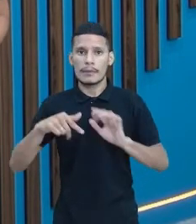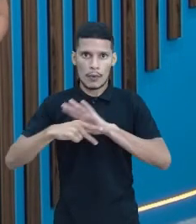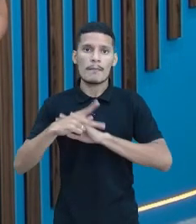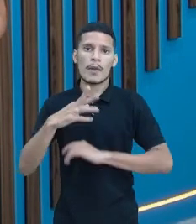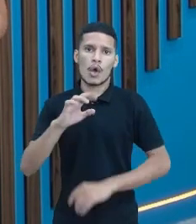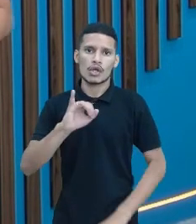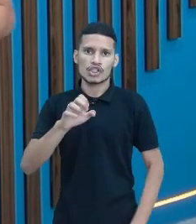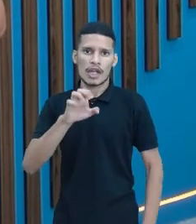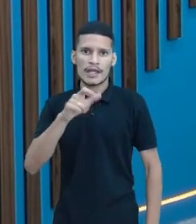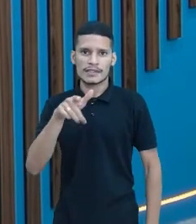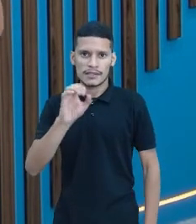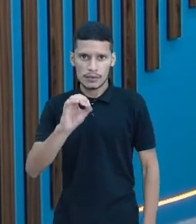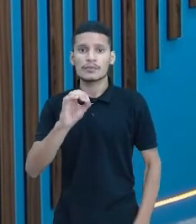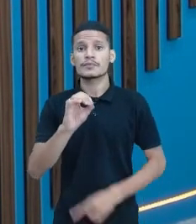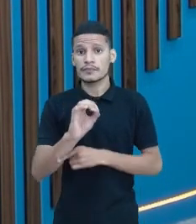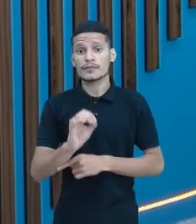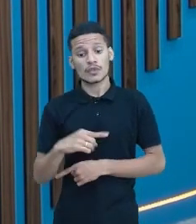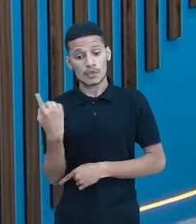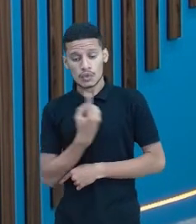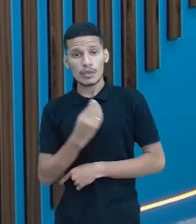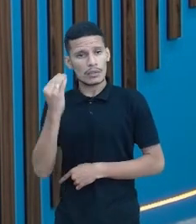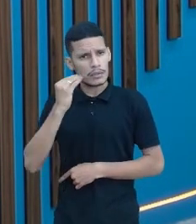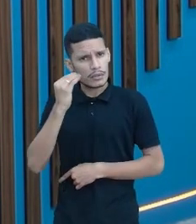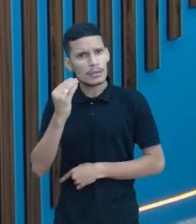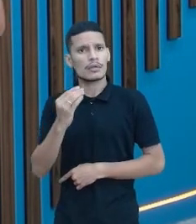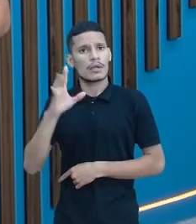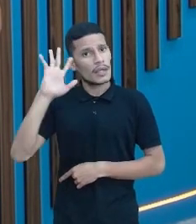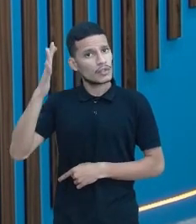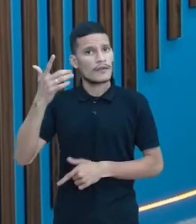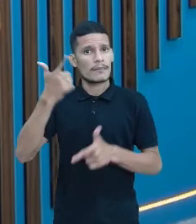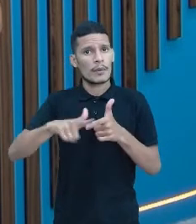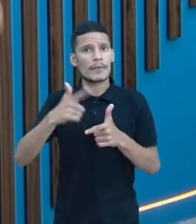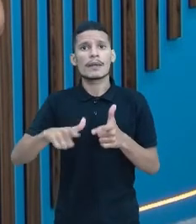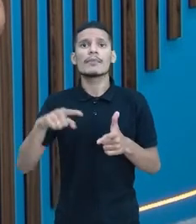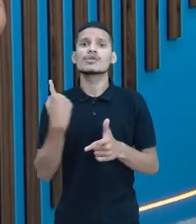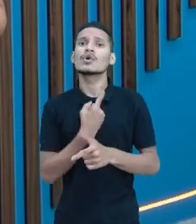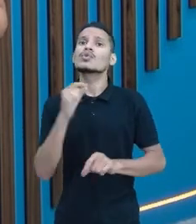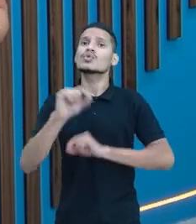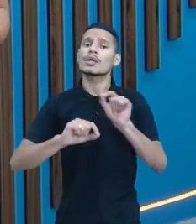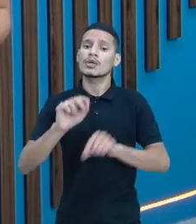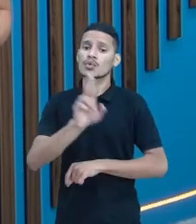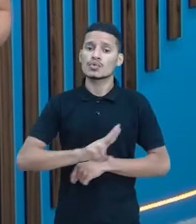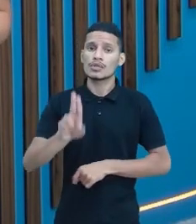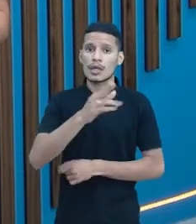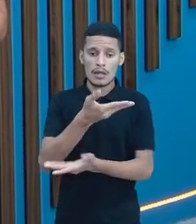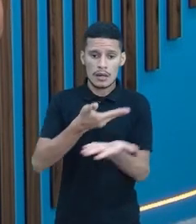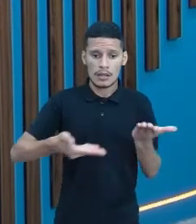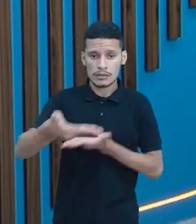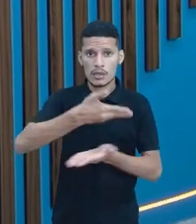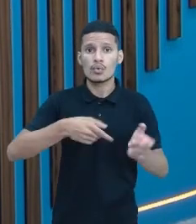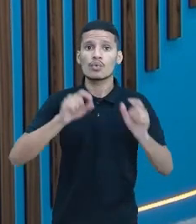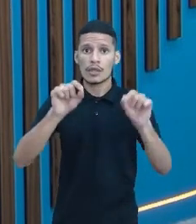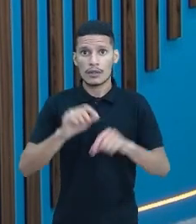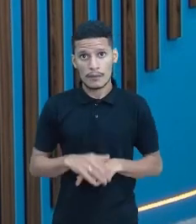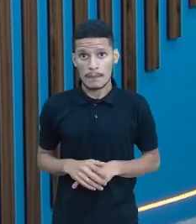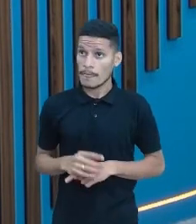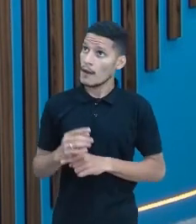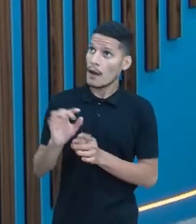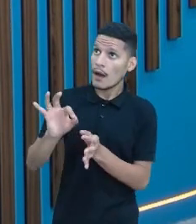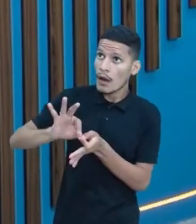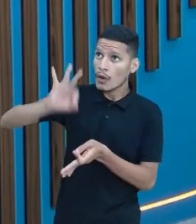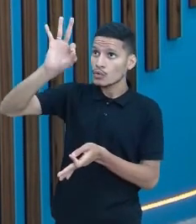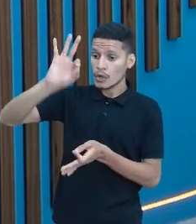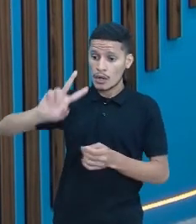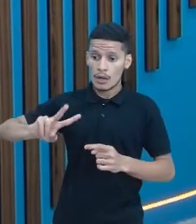projeções. Então, para tentar resolver esse problema, eu simplesmente vou usar aquela relação métrica que diz que a medida da altura